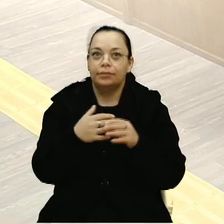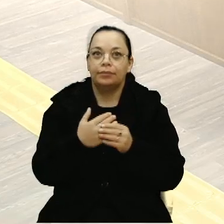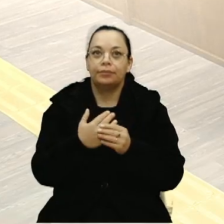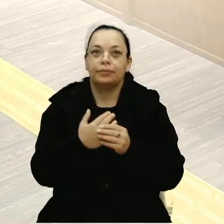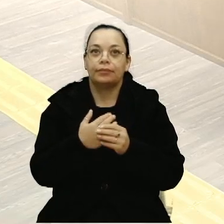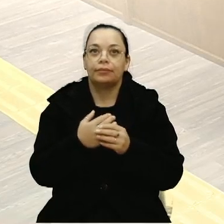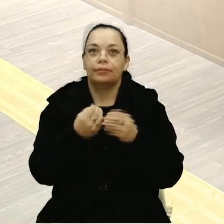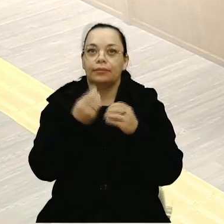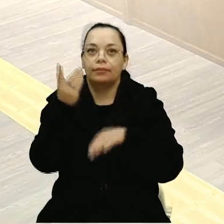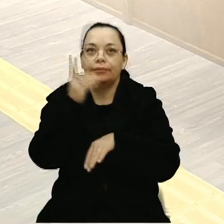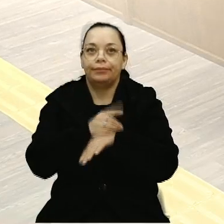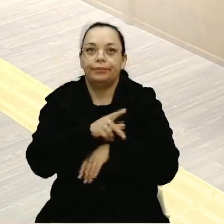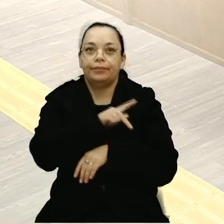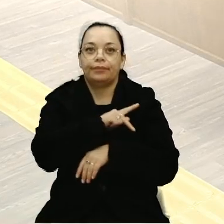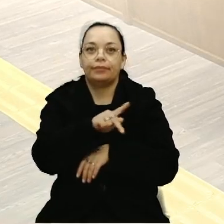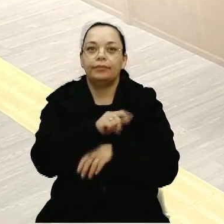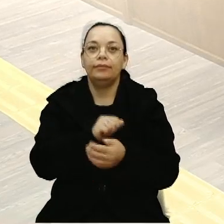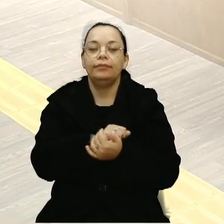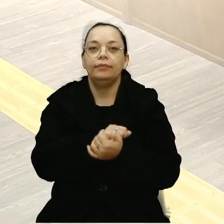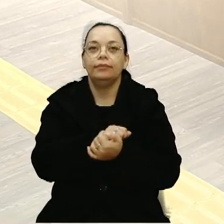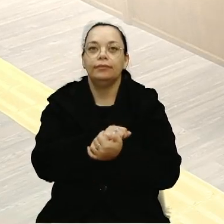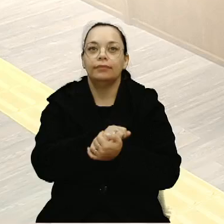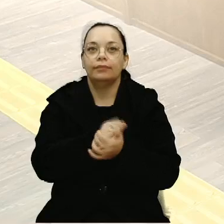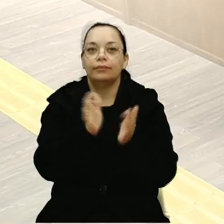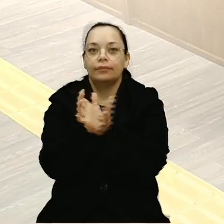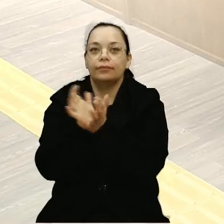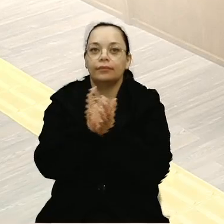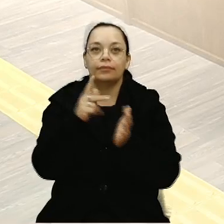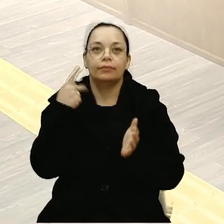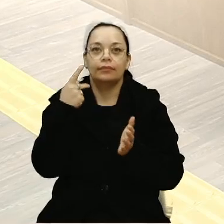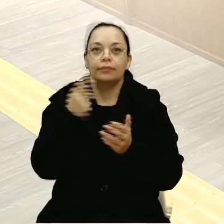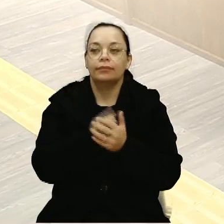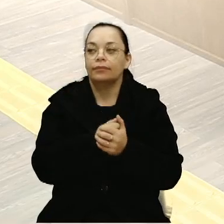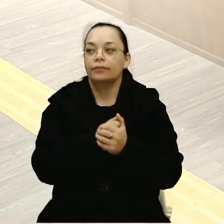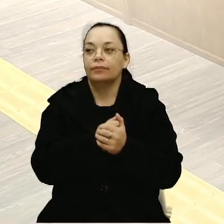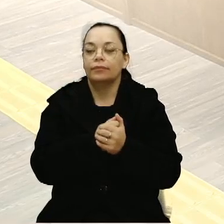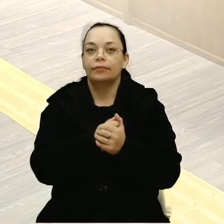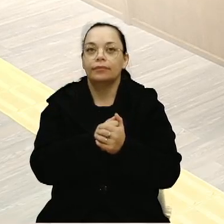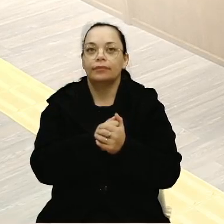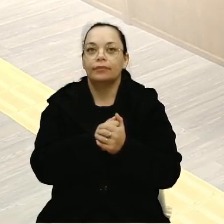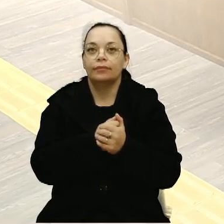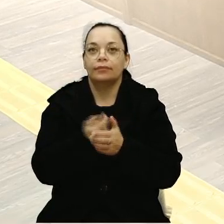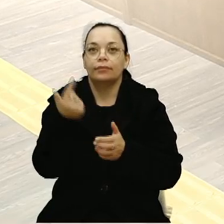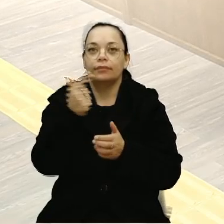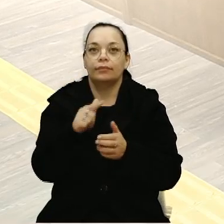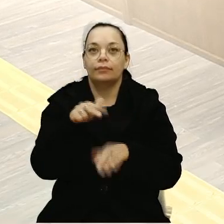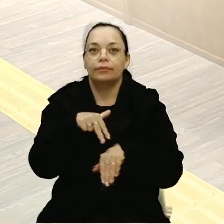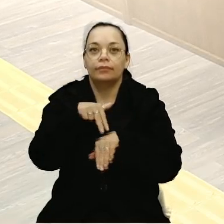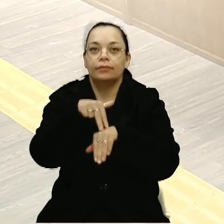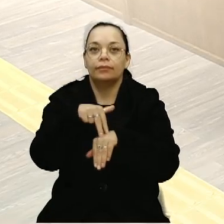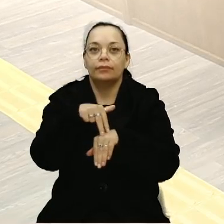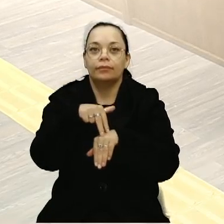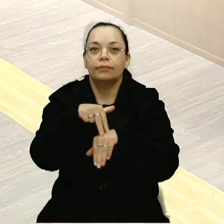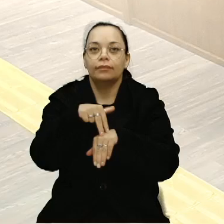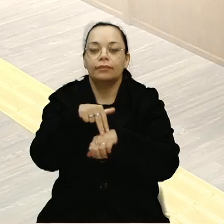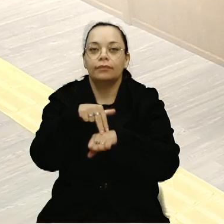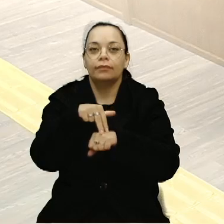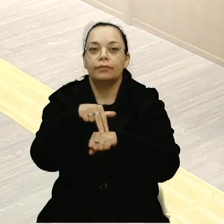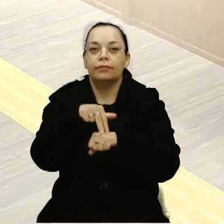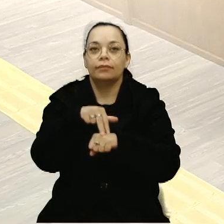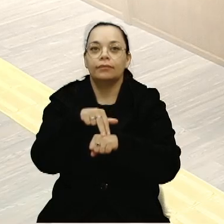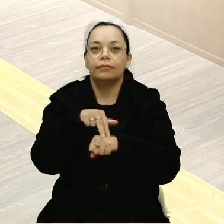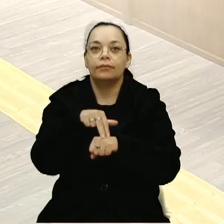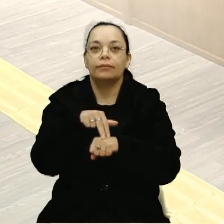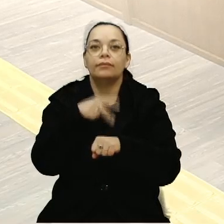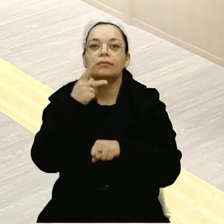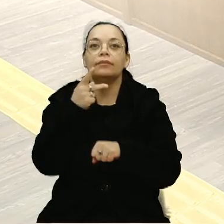Bom dia, presidente. Bom dia aos colegas vereadores. Venho mais uma vez à tribuna aqui